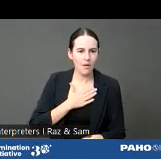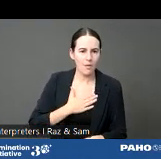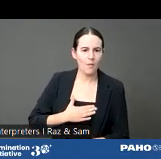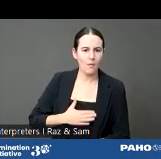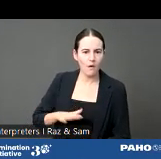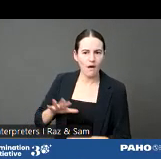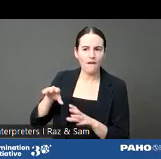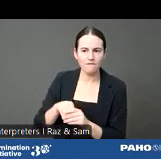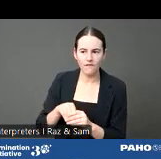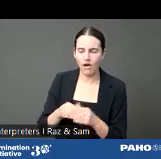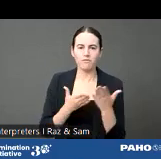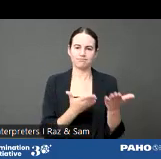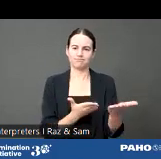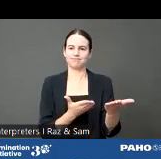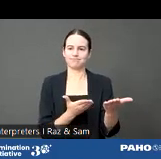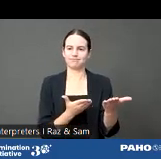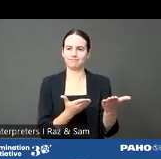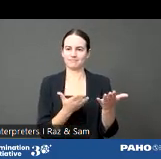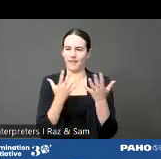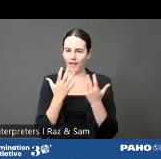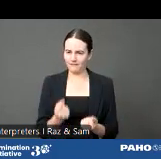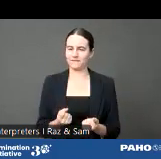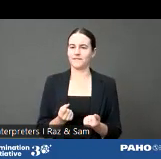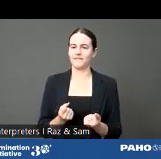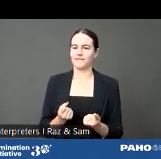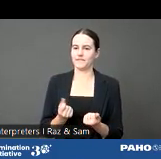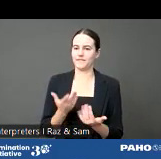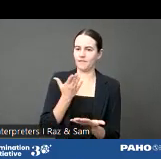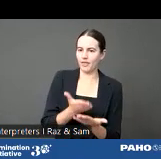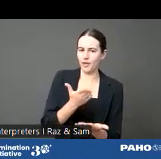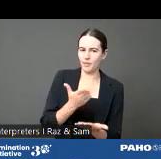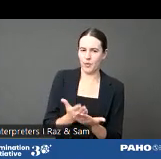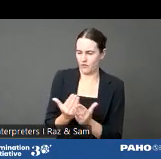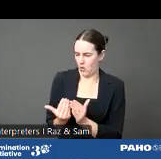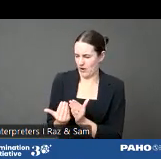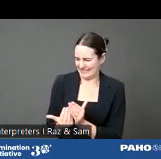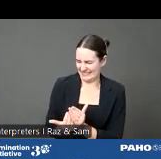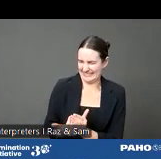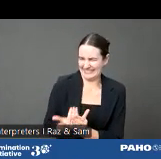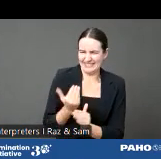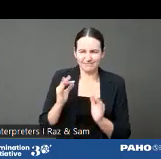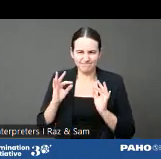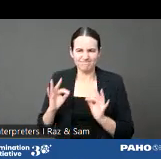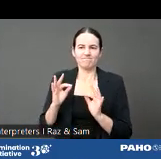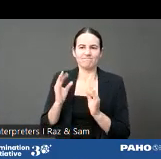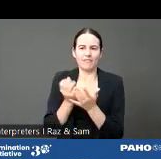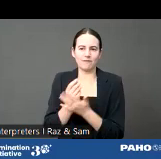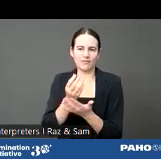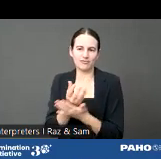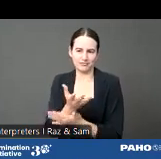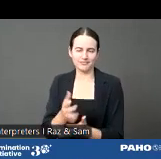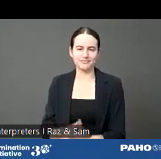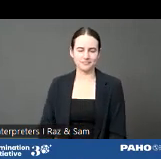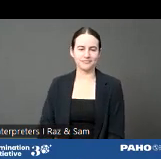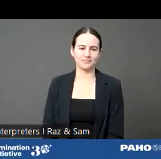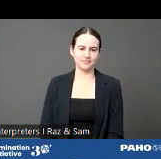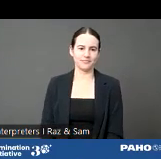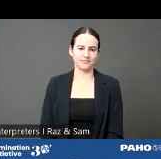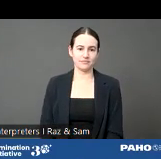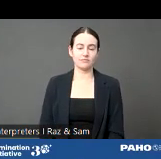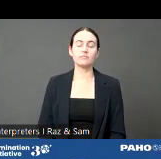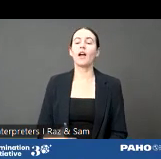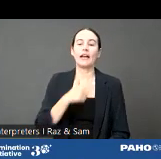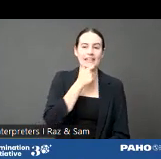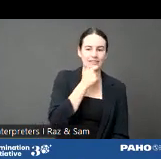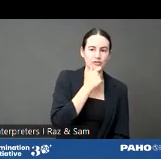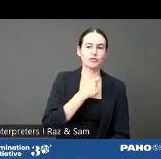informações mais atualizadas que temos disponíveis e que estão atualmente em inglês e espanhol, e esperamos que